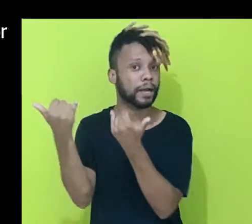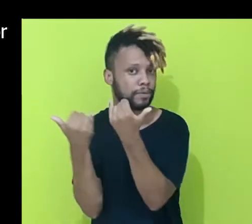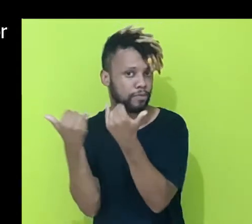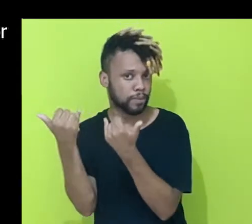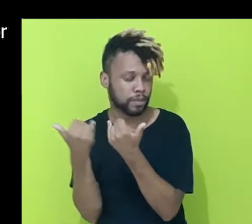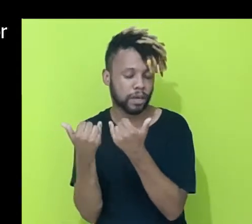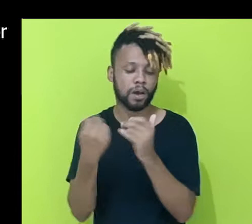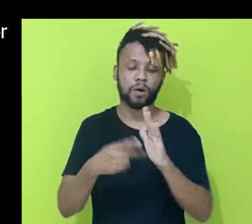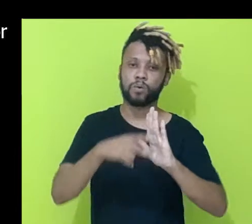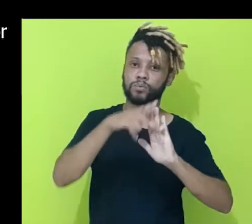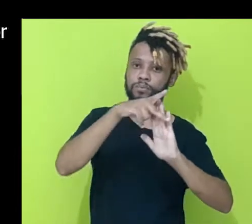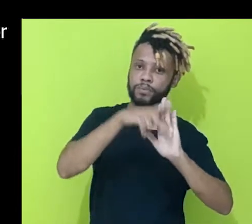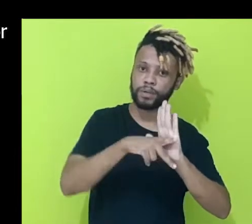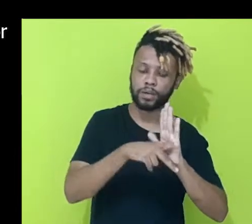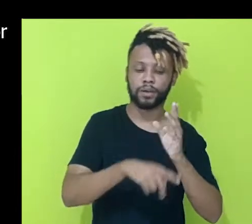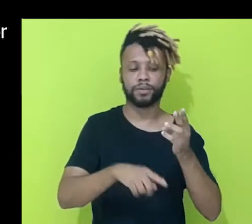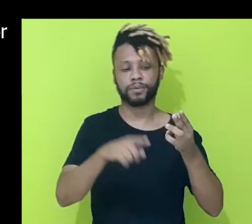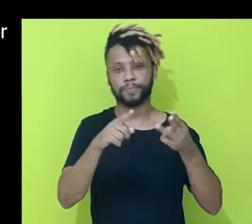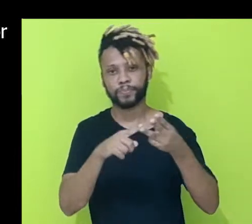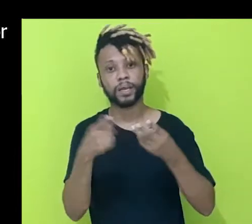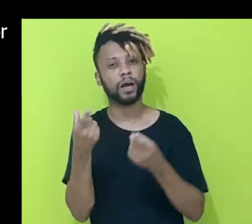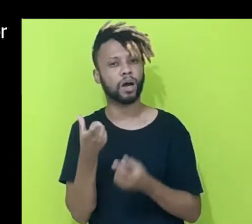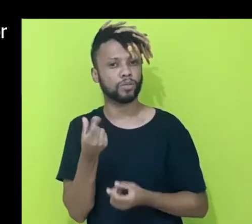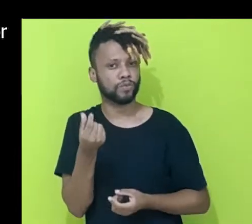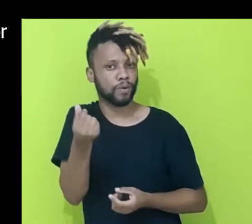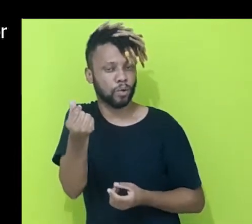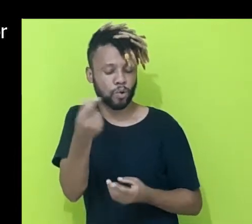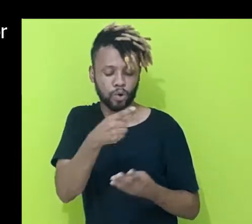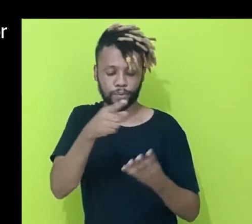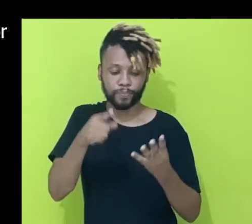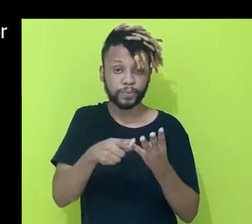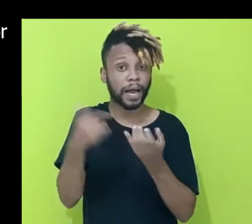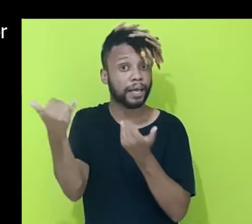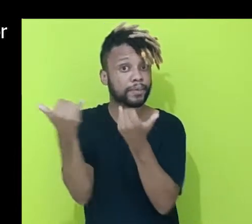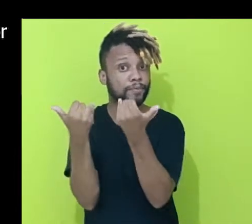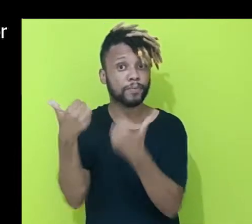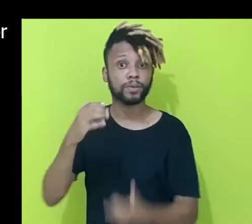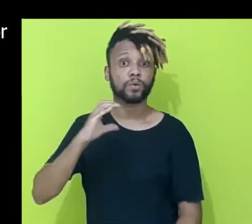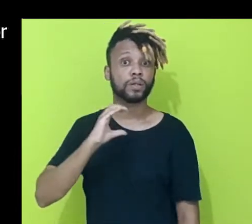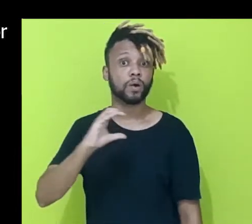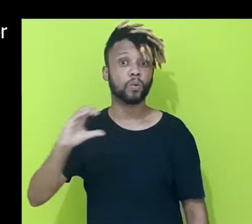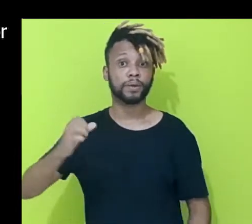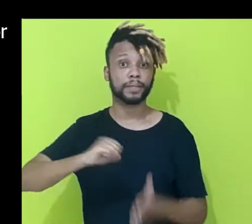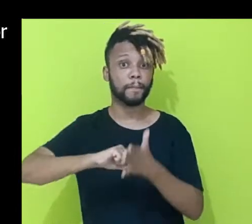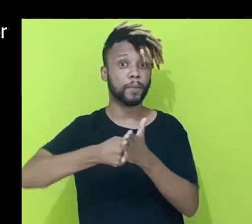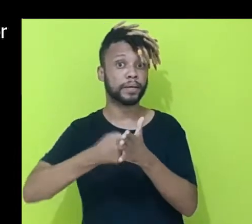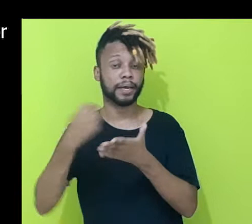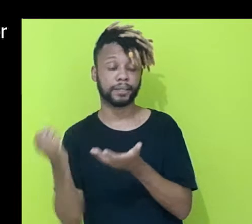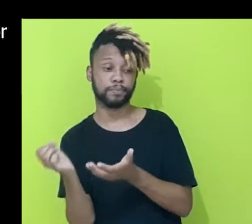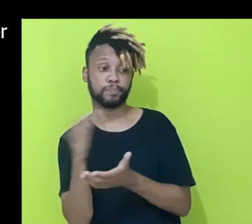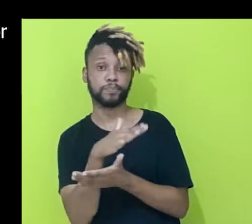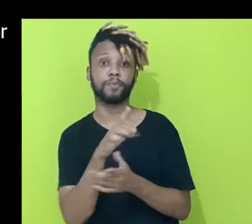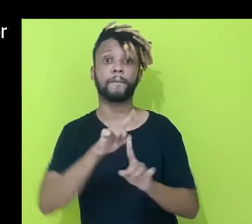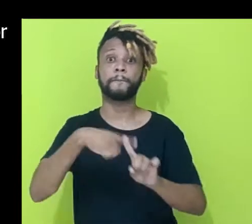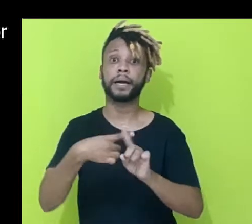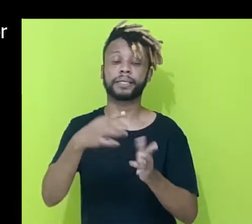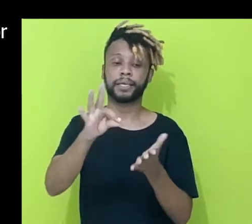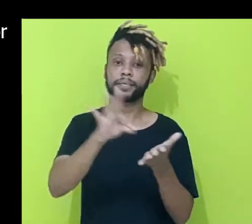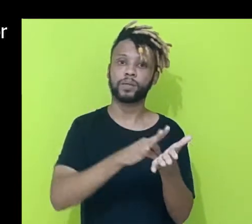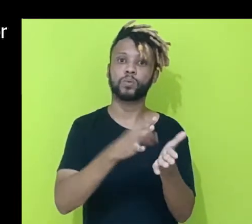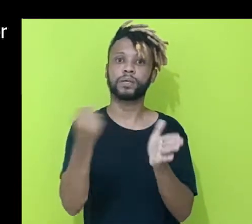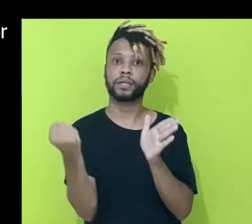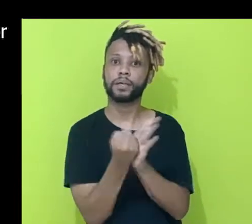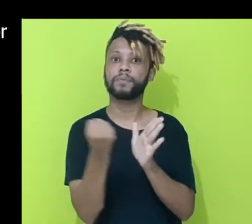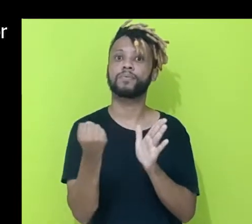valor patrocinado, com os dados da conta bloqueada para depósito e assinatura e carimbo da empresa